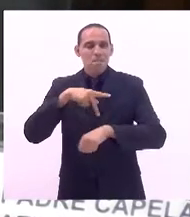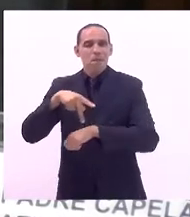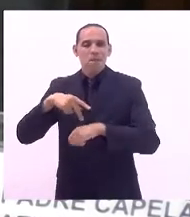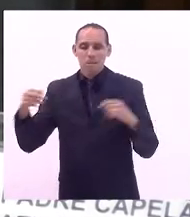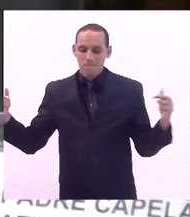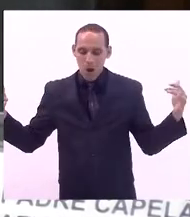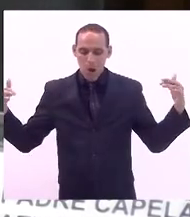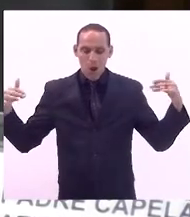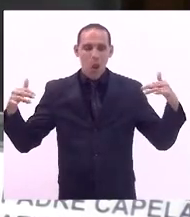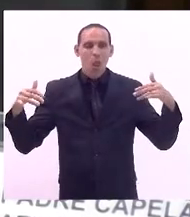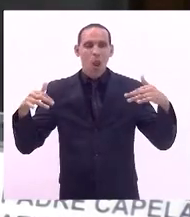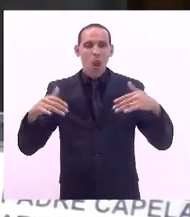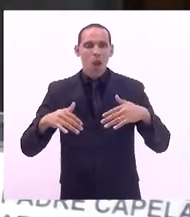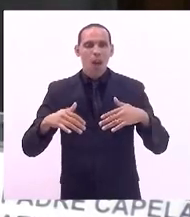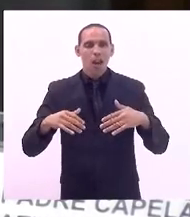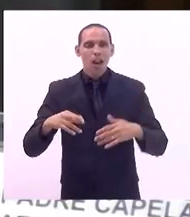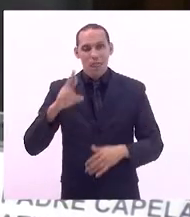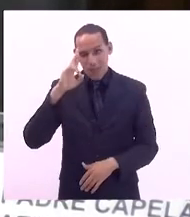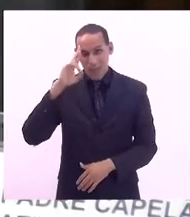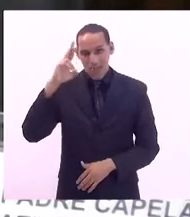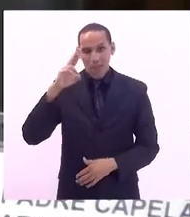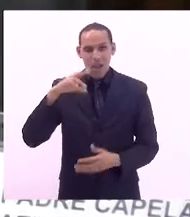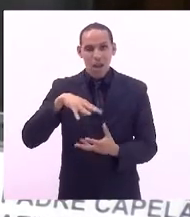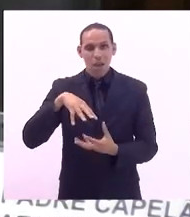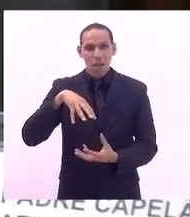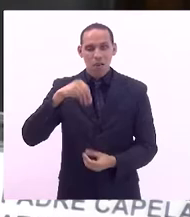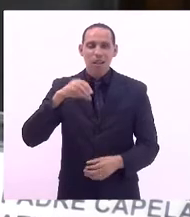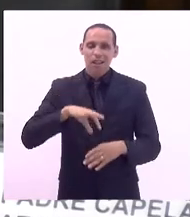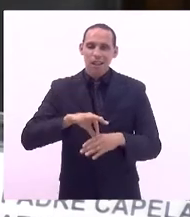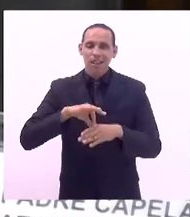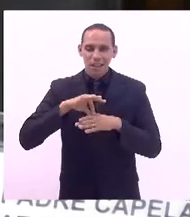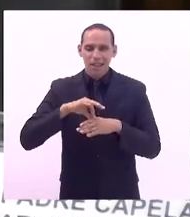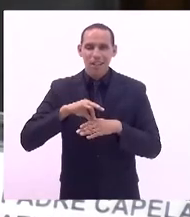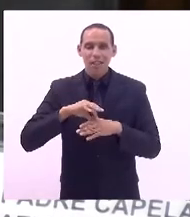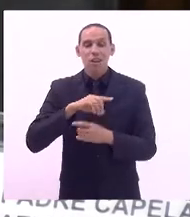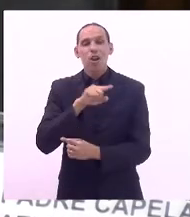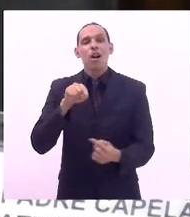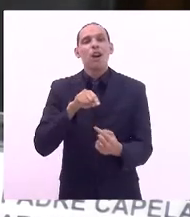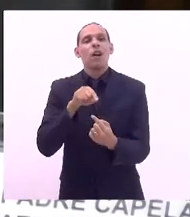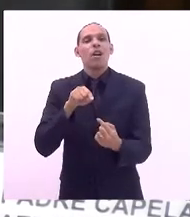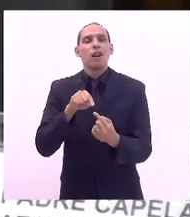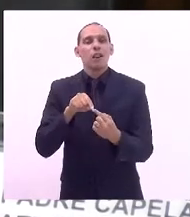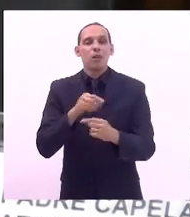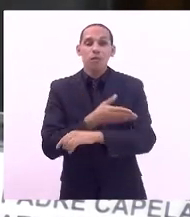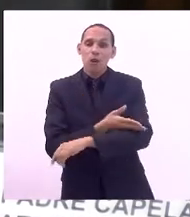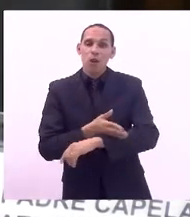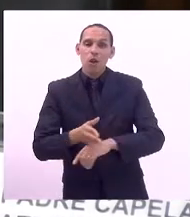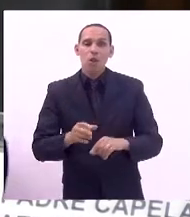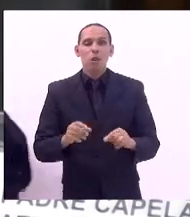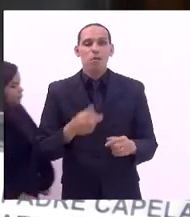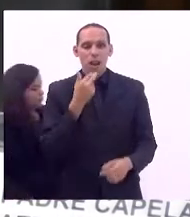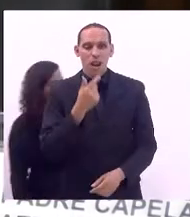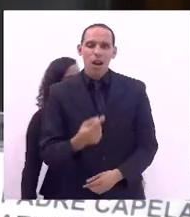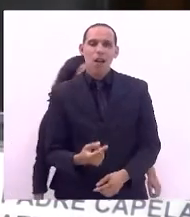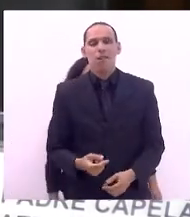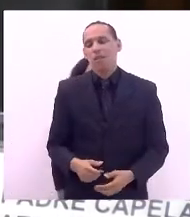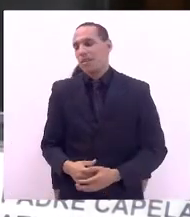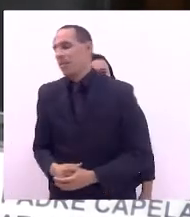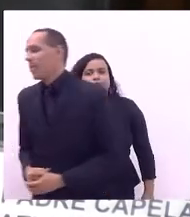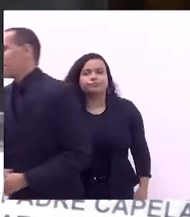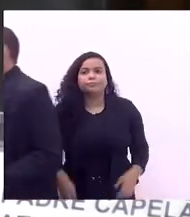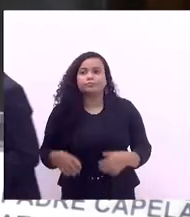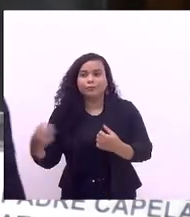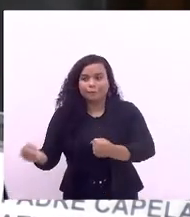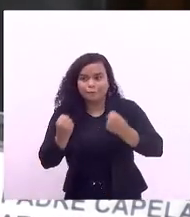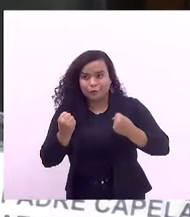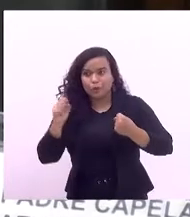reuniu lideranças espirituais mundiais com prol de um objetivo comum de desenvolveu uma linguagem comum né